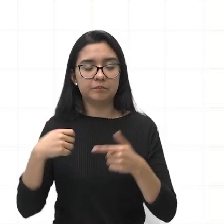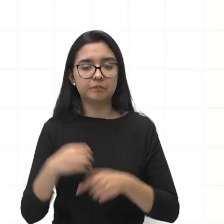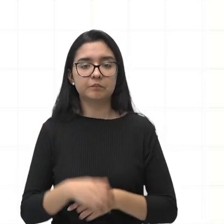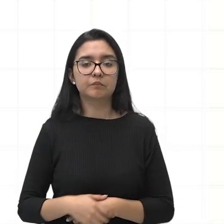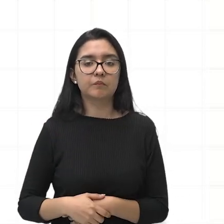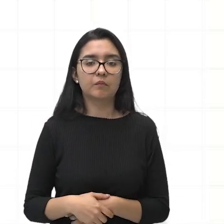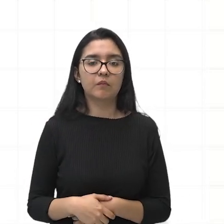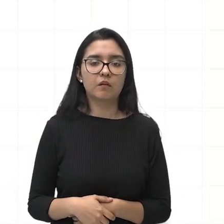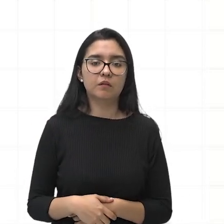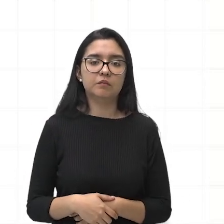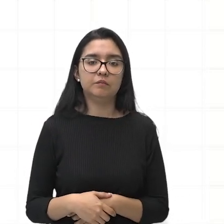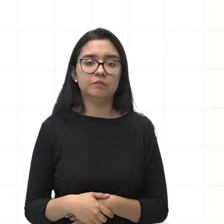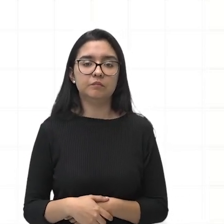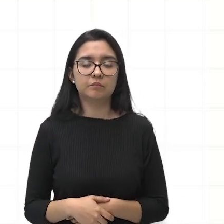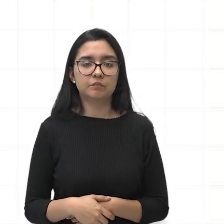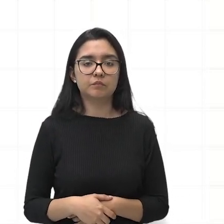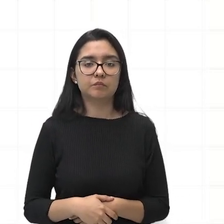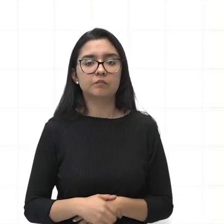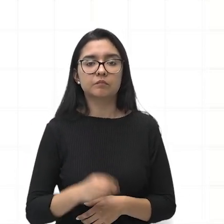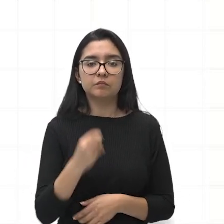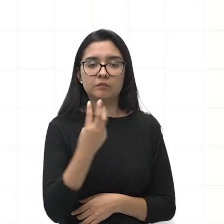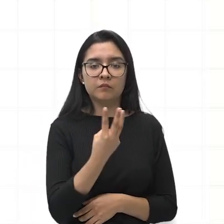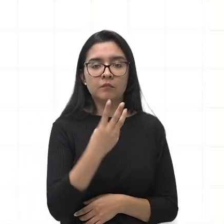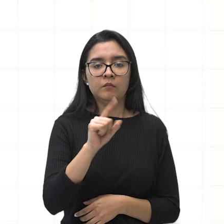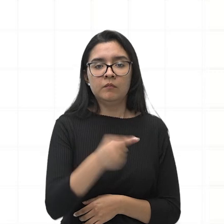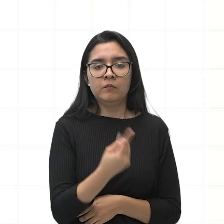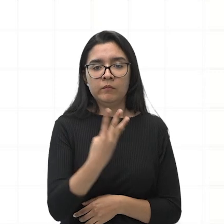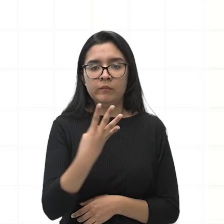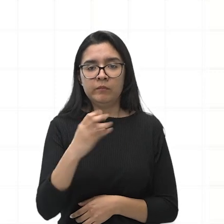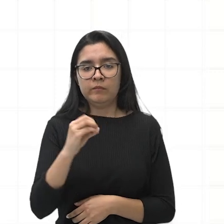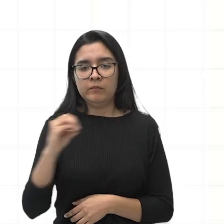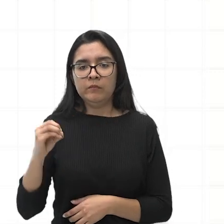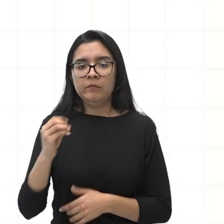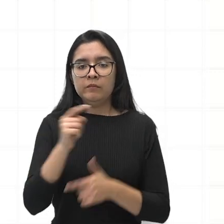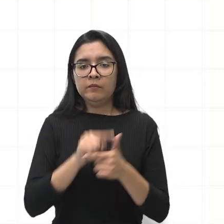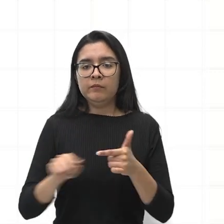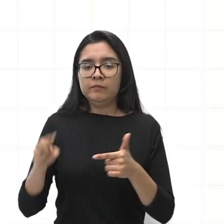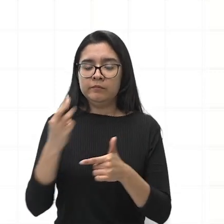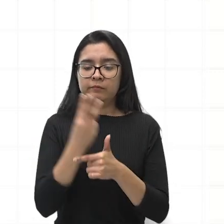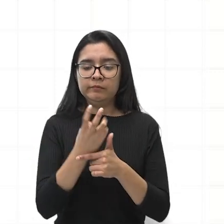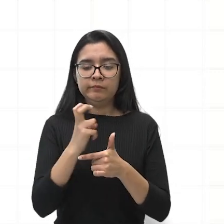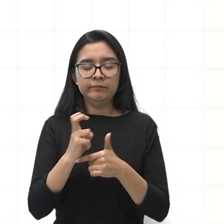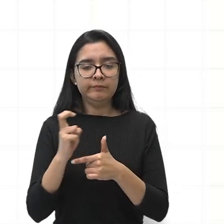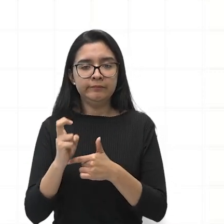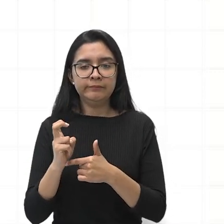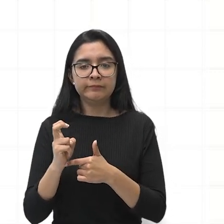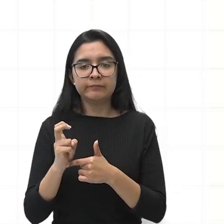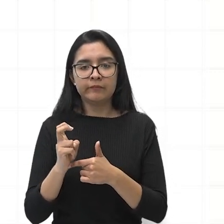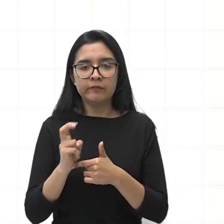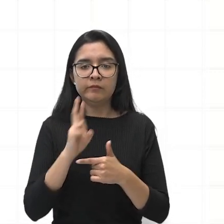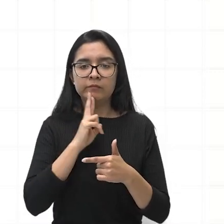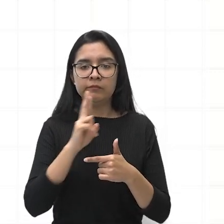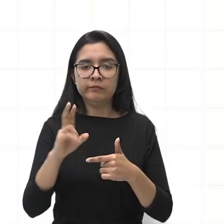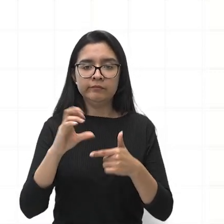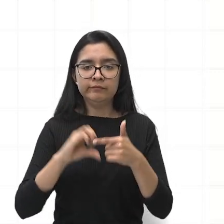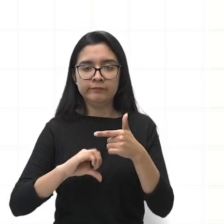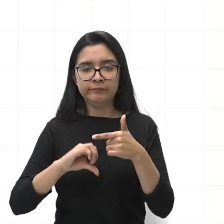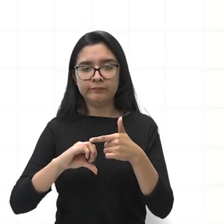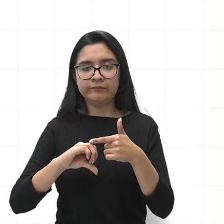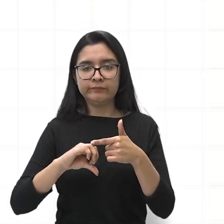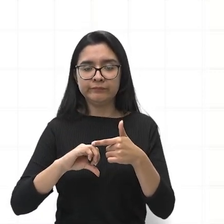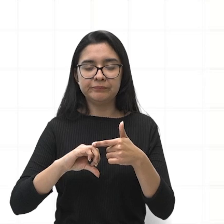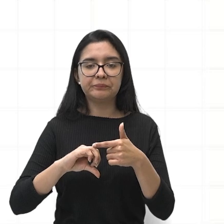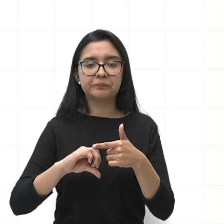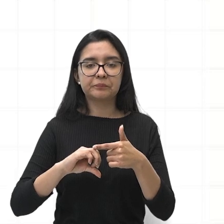Dá para dividir, né? Então eu vou ter 3.400 dividido por 355. Então vai dar 9.